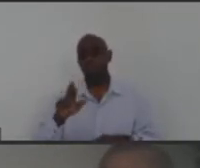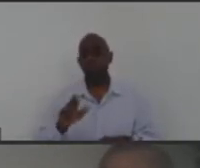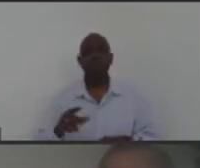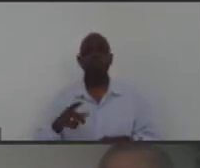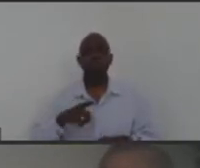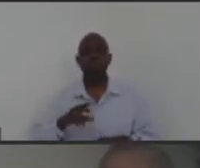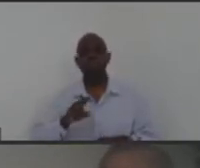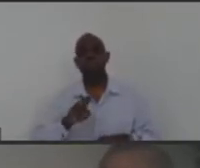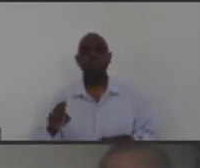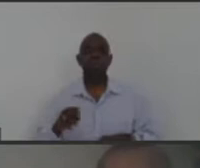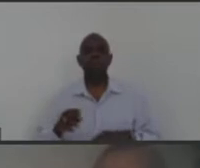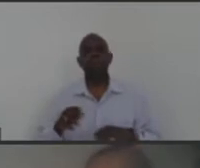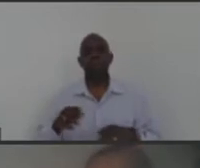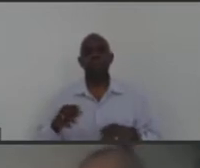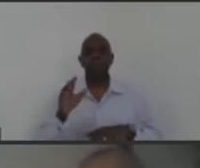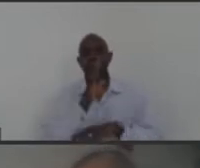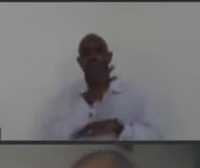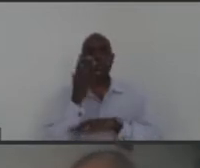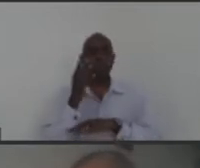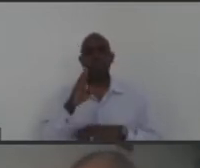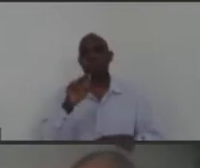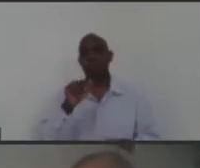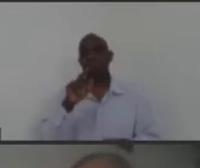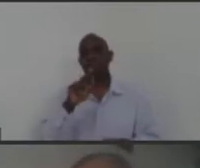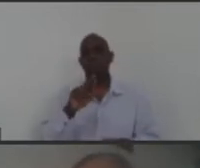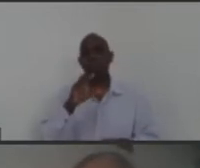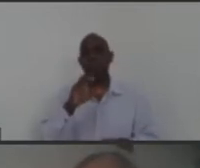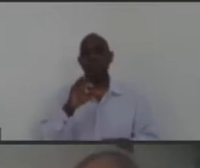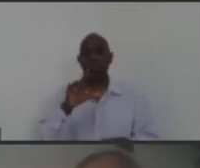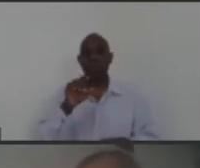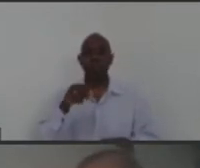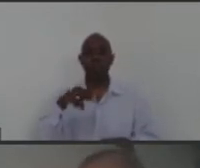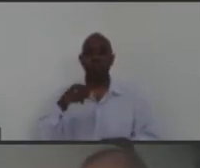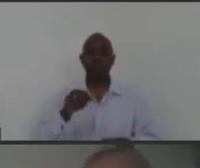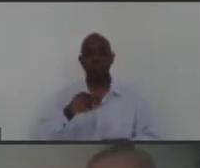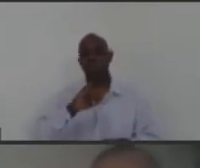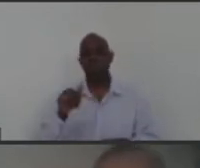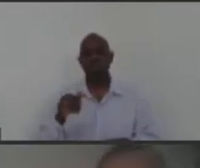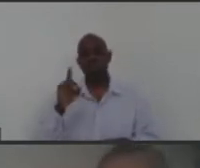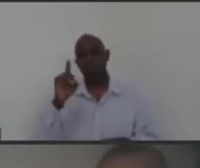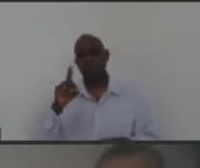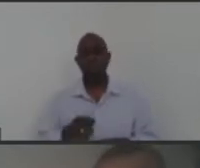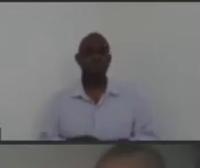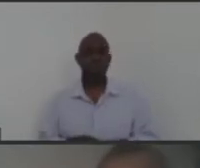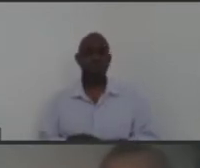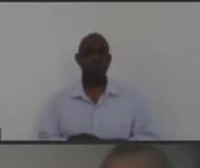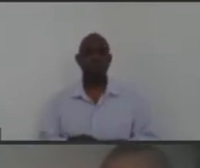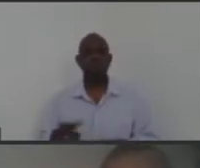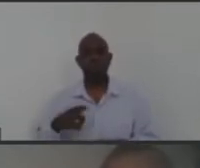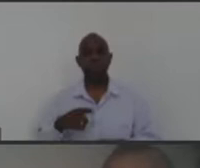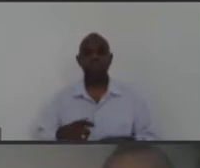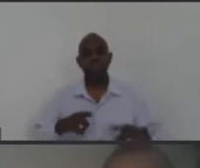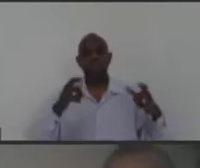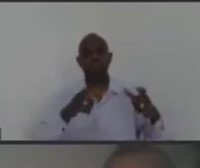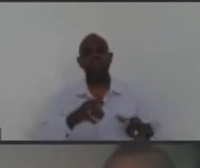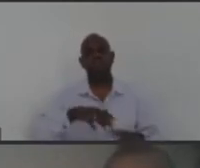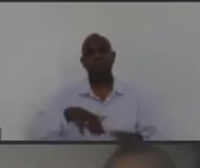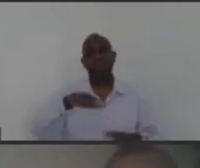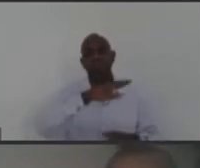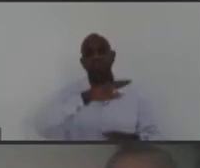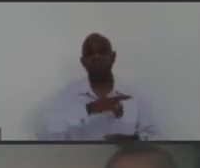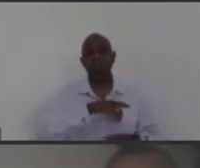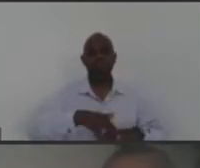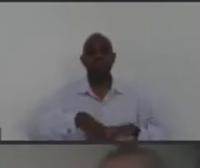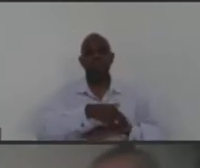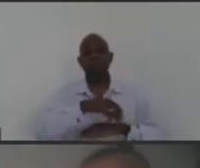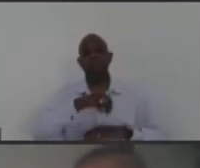Praça do Jardim Barcelona. 3, o sistema de lazer 6, do loteamento denominado Jardim Cerno 2, situado à rua